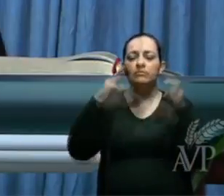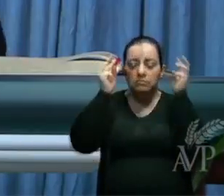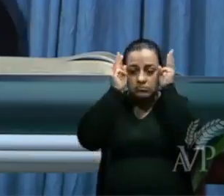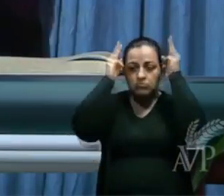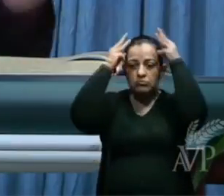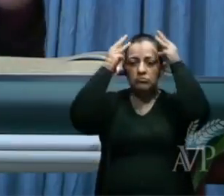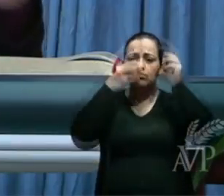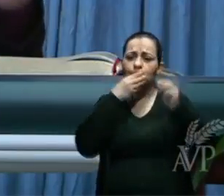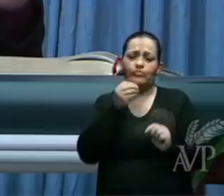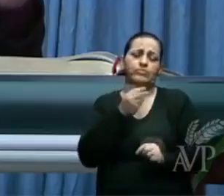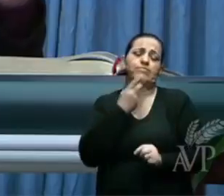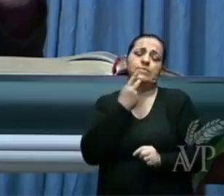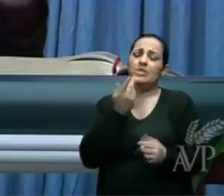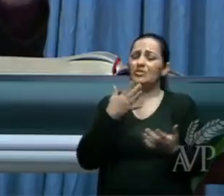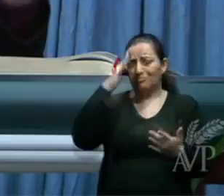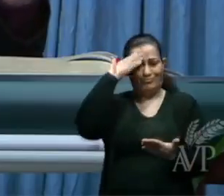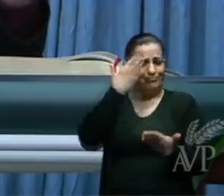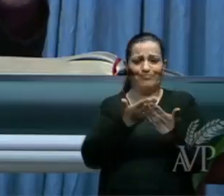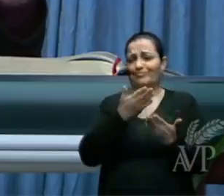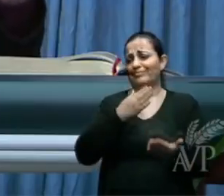eles não vão me querer